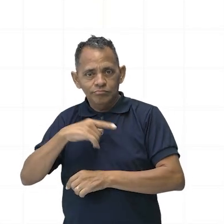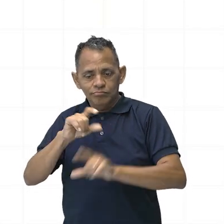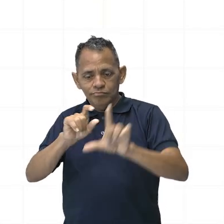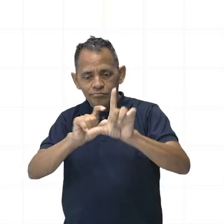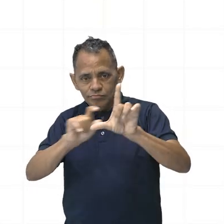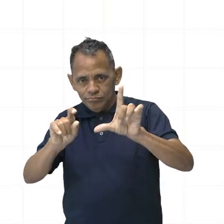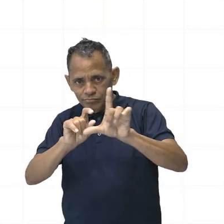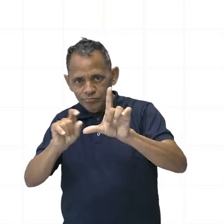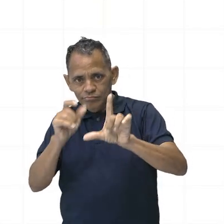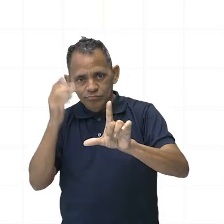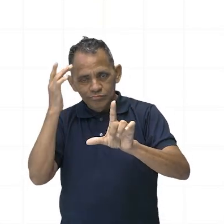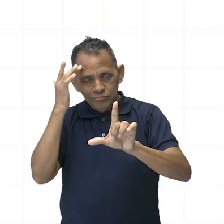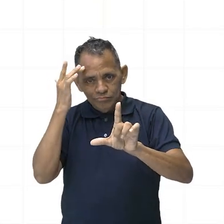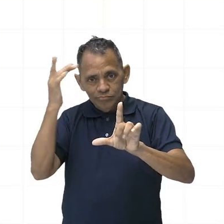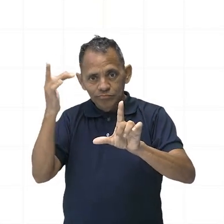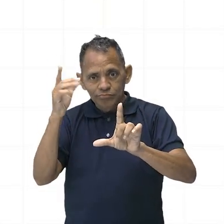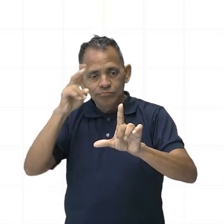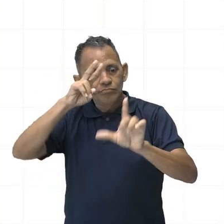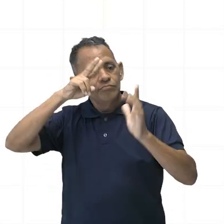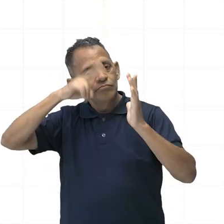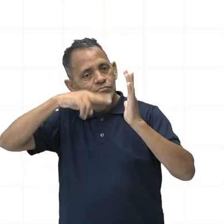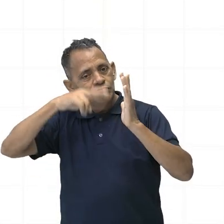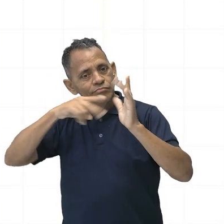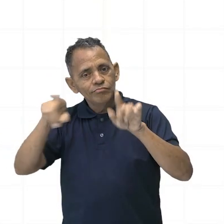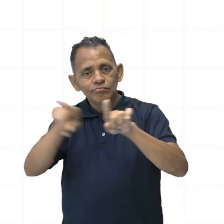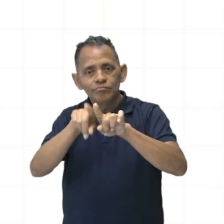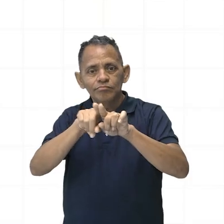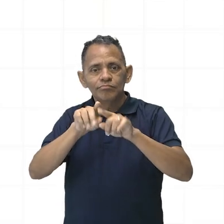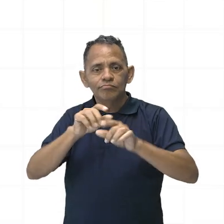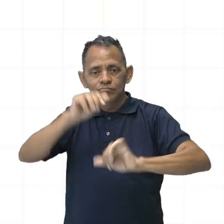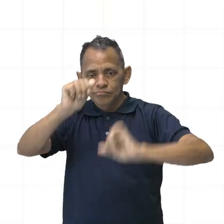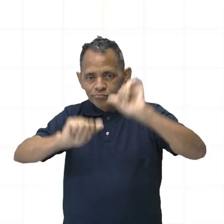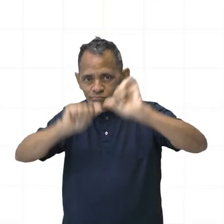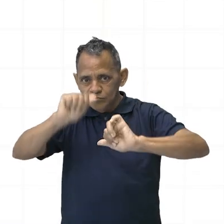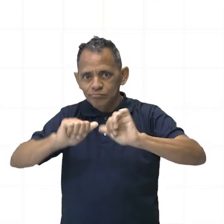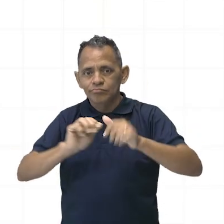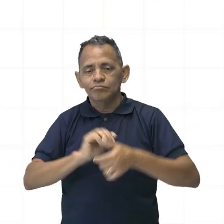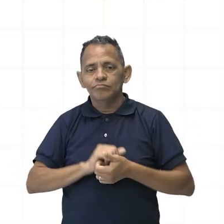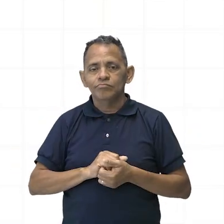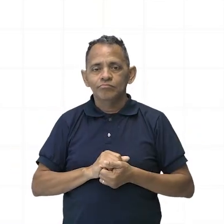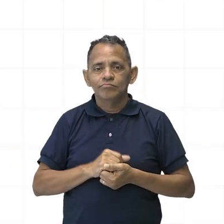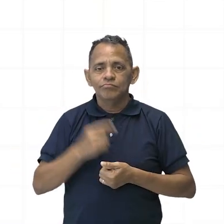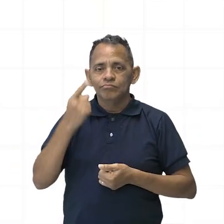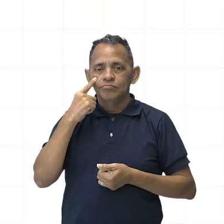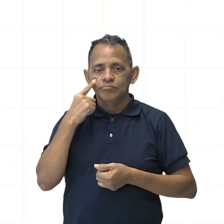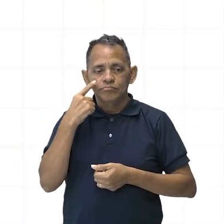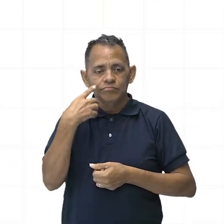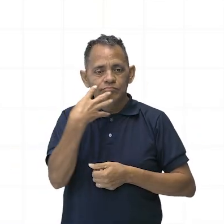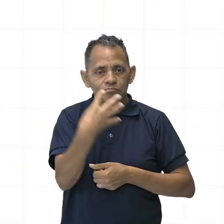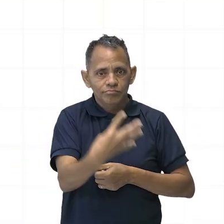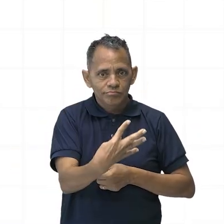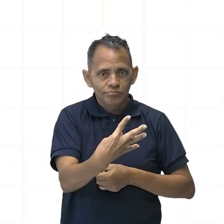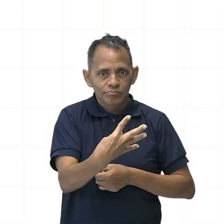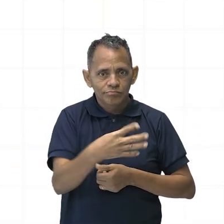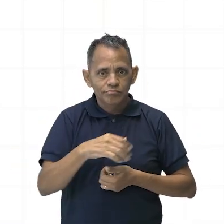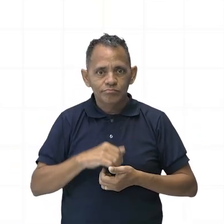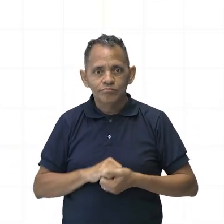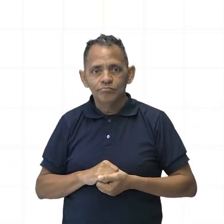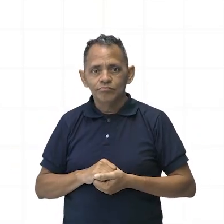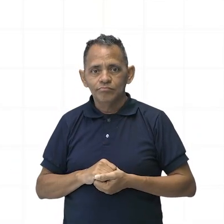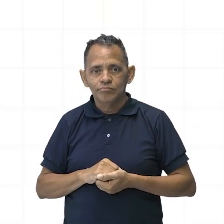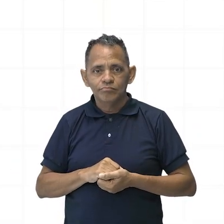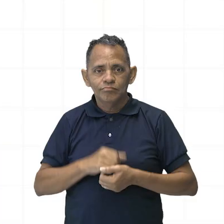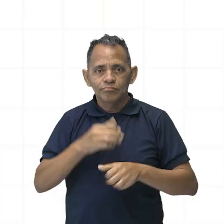uma legenda, né? Para facilitar a leitura e a interpretação. Observe que, ó, 4. Então, aqui a